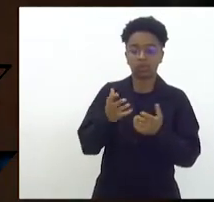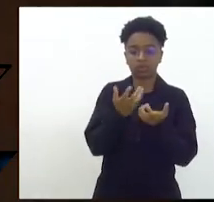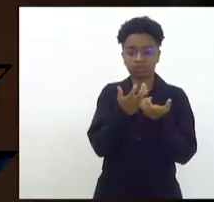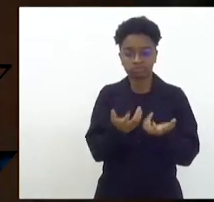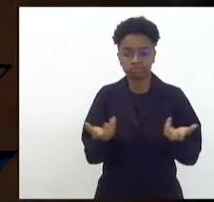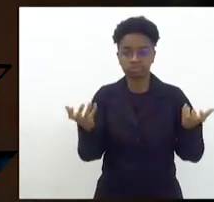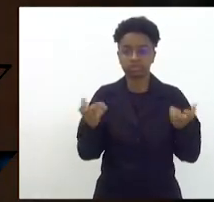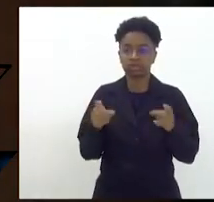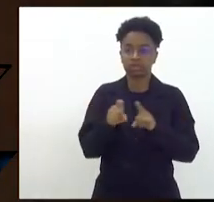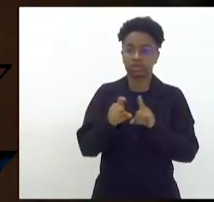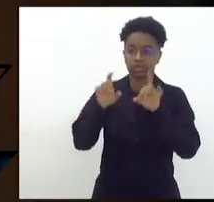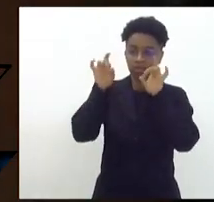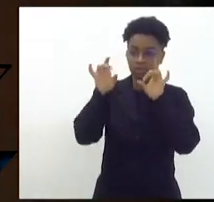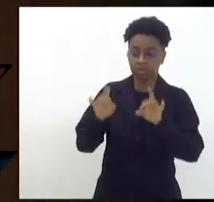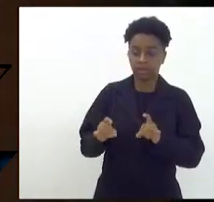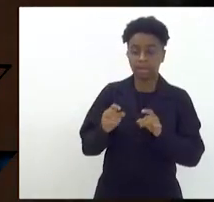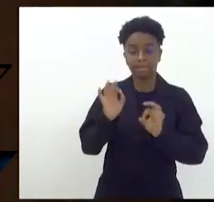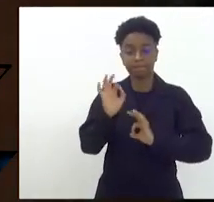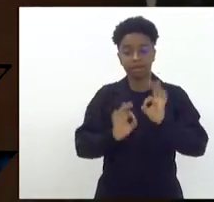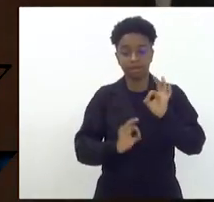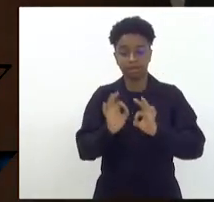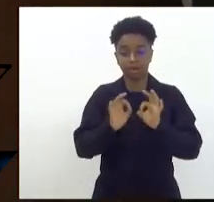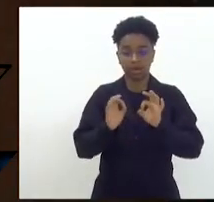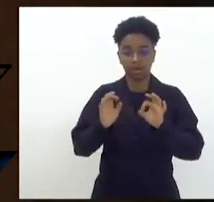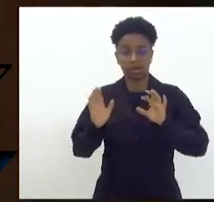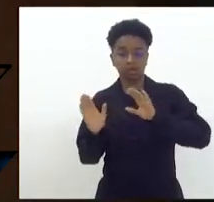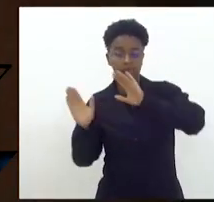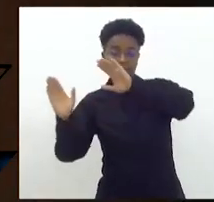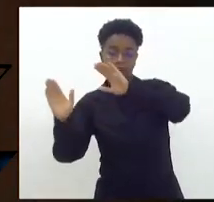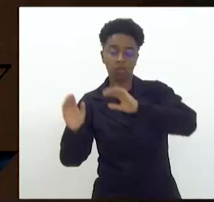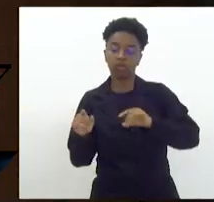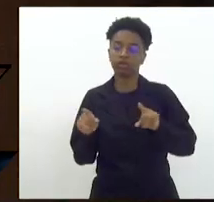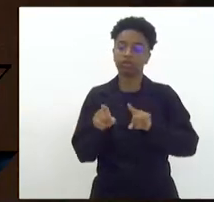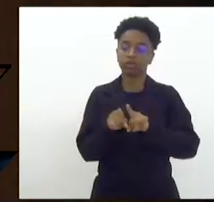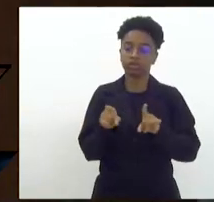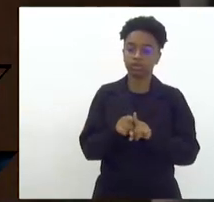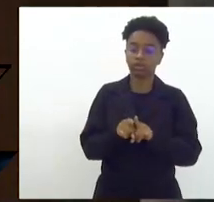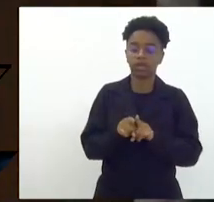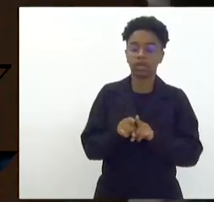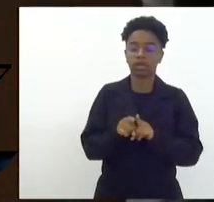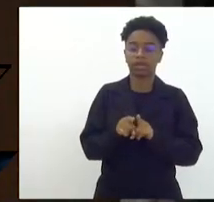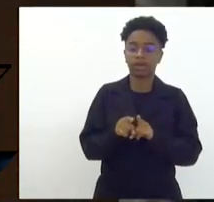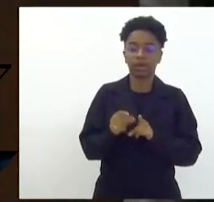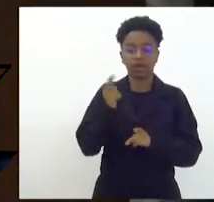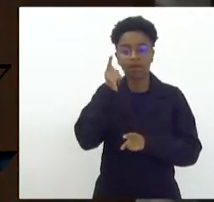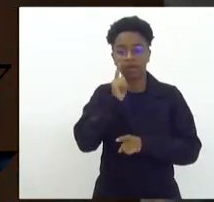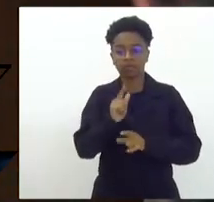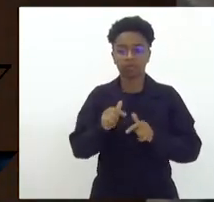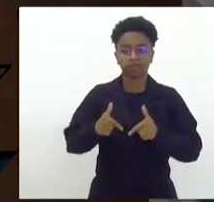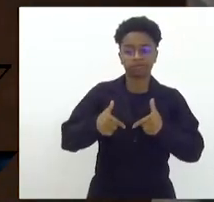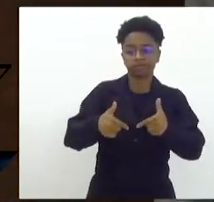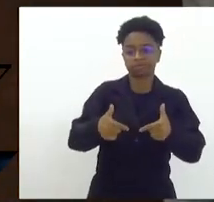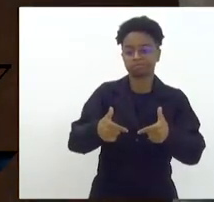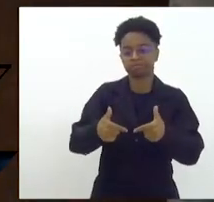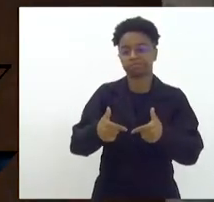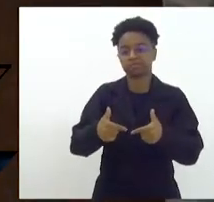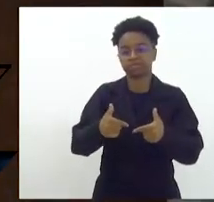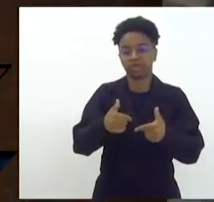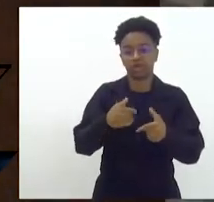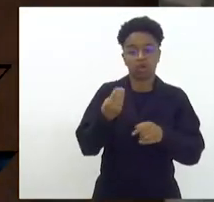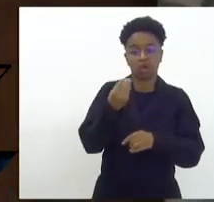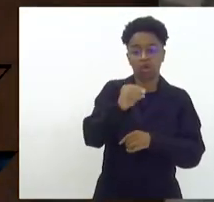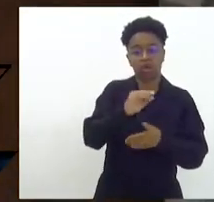preparadores preparador de goleiro coloque em campo e tira de Campo quem tem